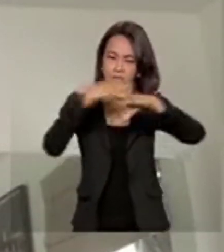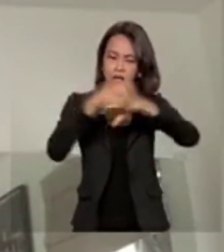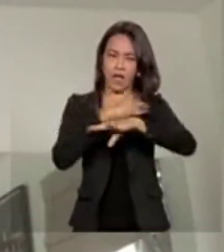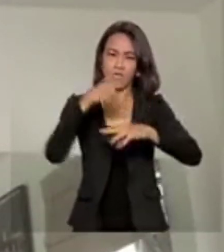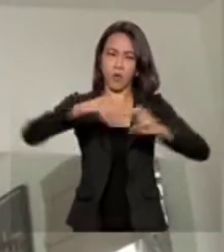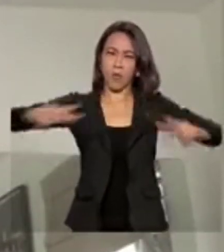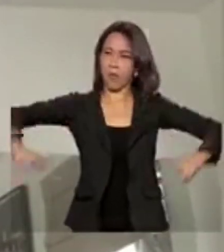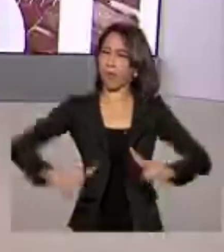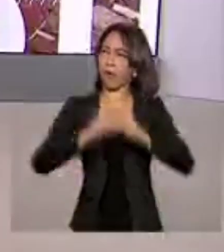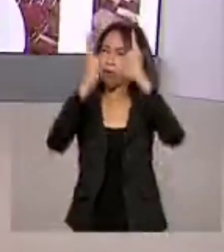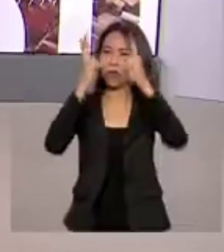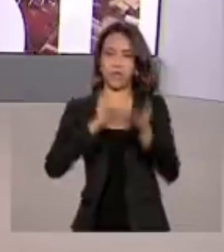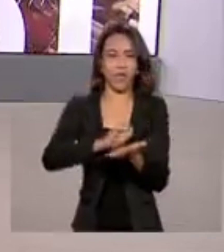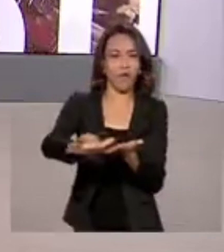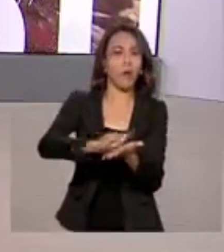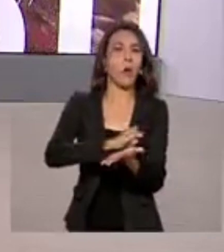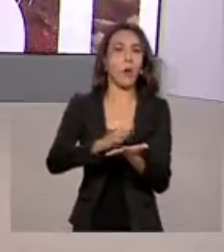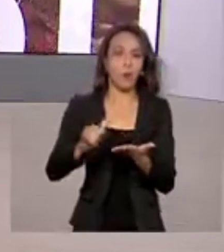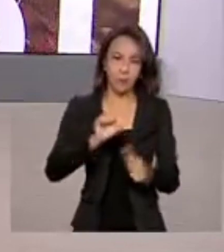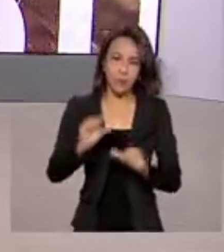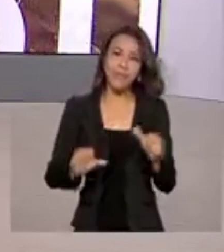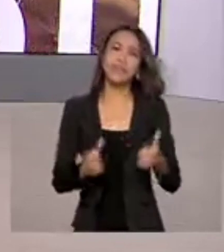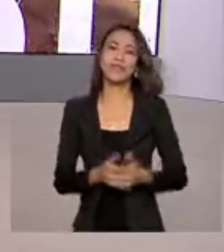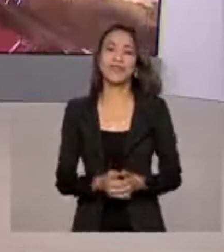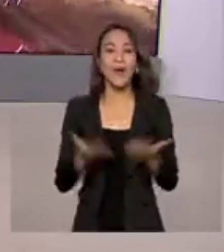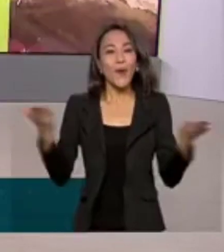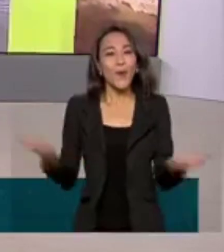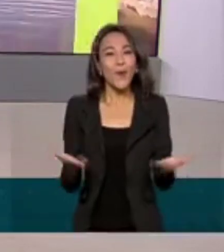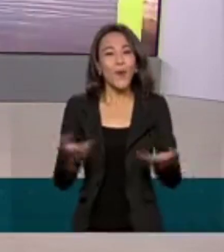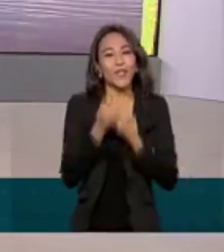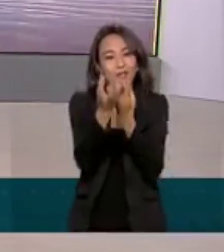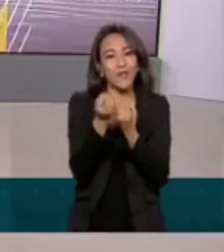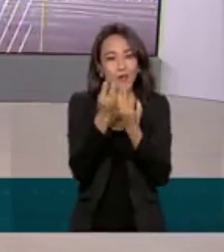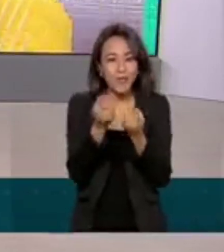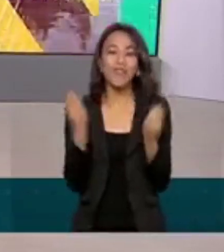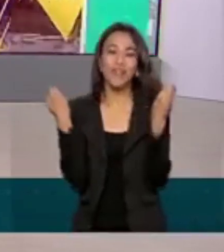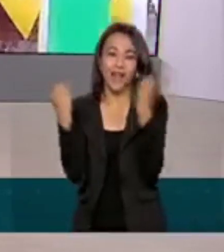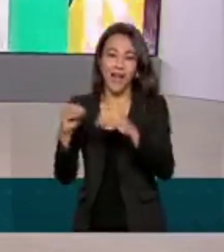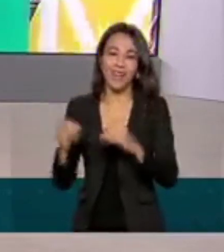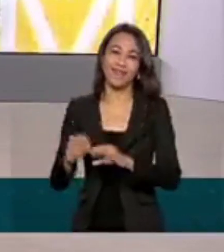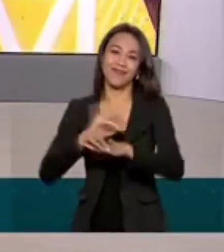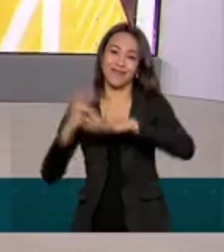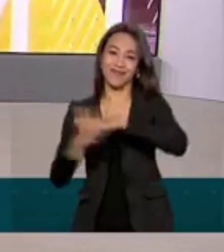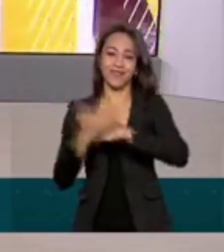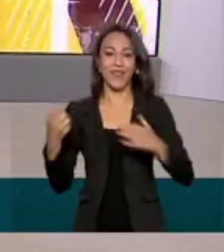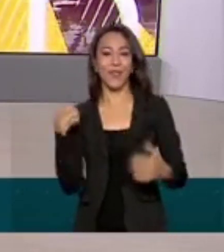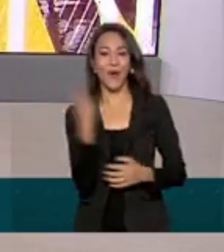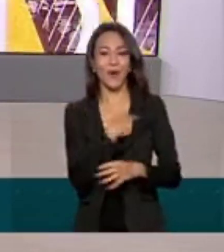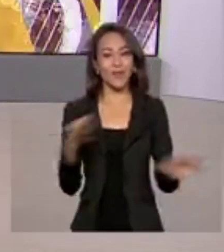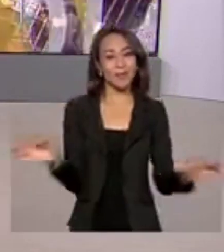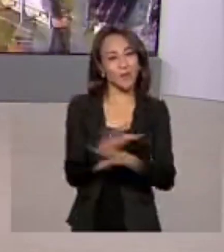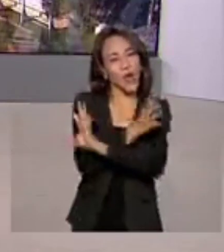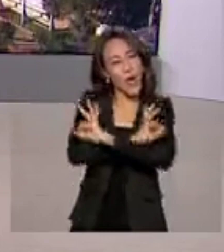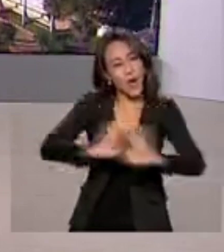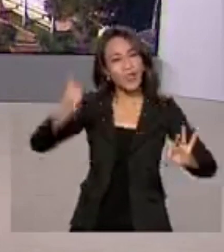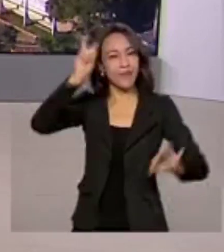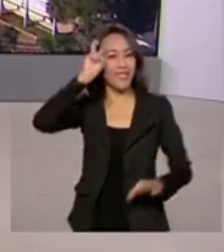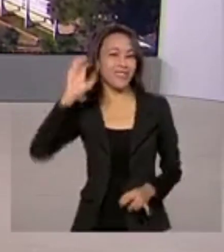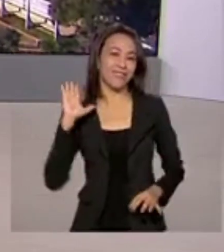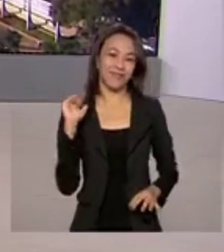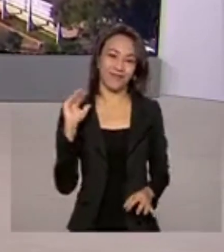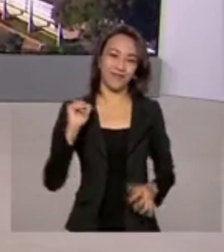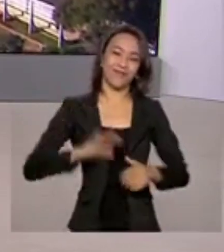Paris, Nova York. As reportagens de hoje estão nas nossas redes sociais. A gente fica por aqui. Ótima quinta-feira para você. Tchau, tchau.